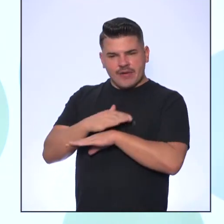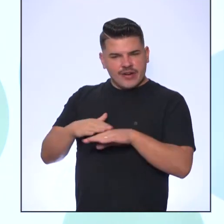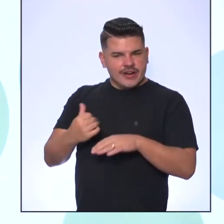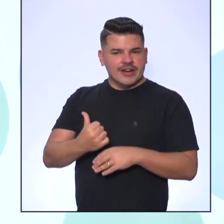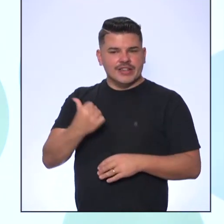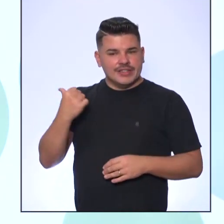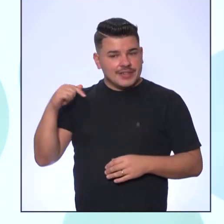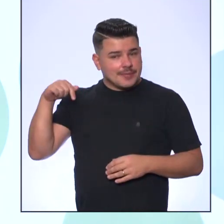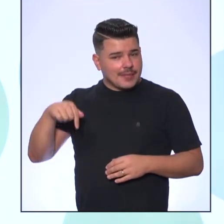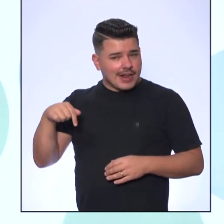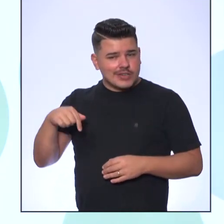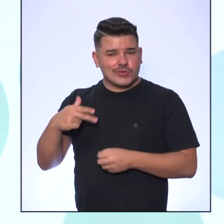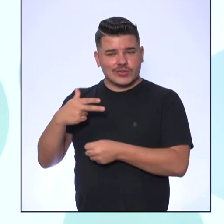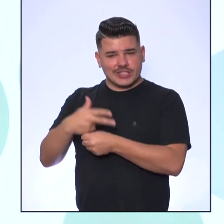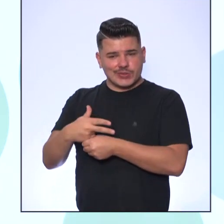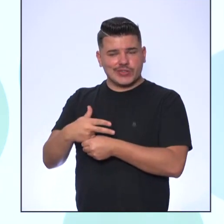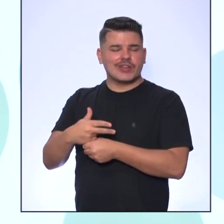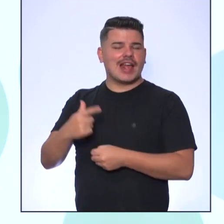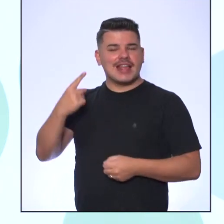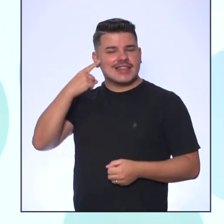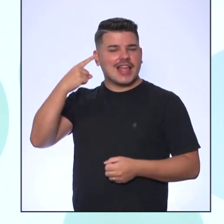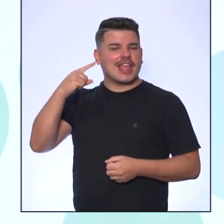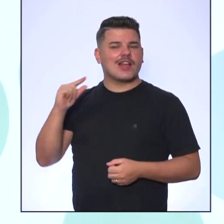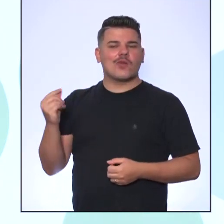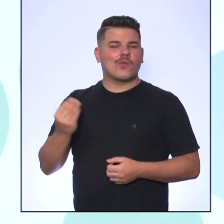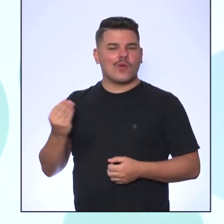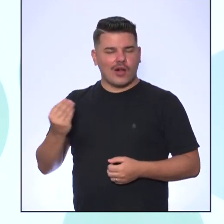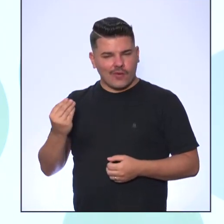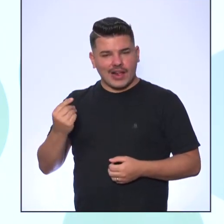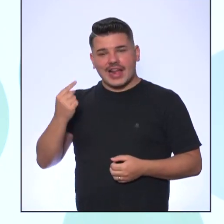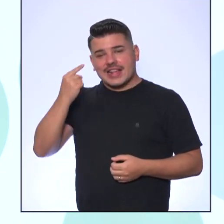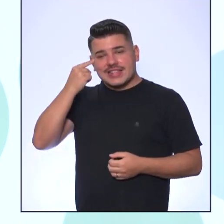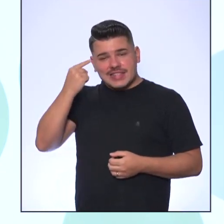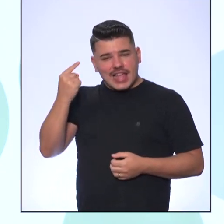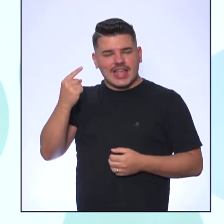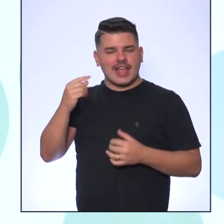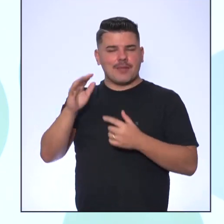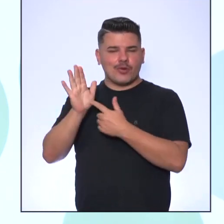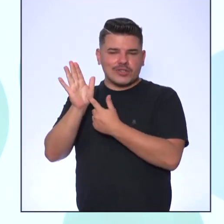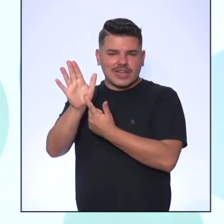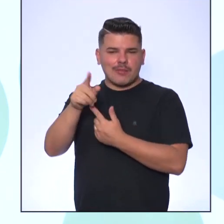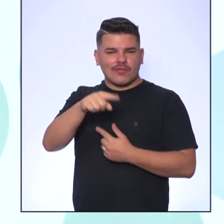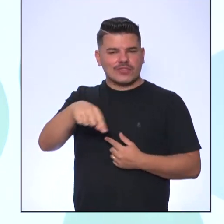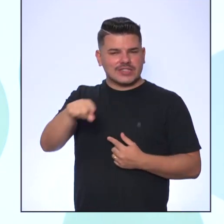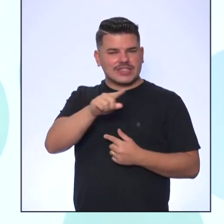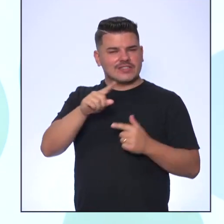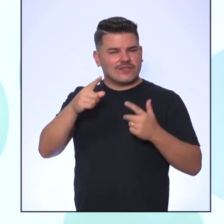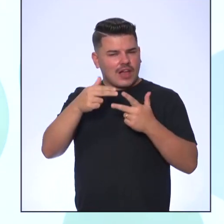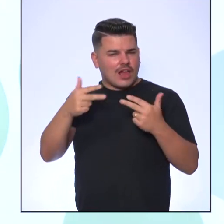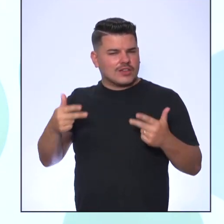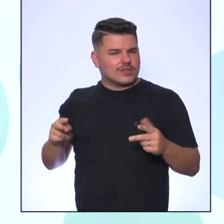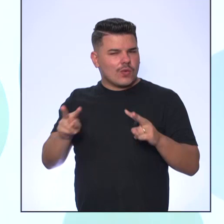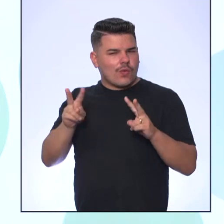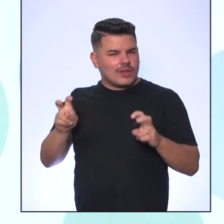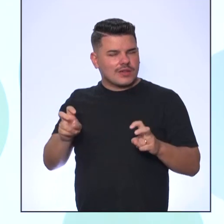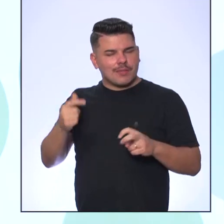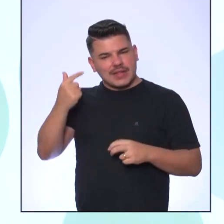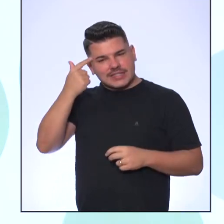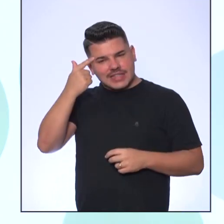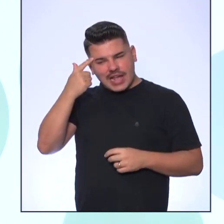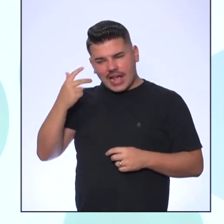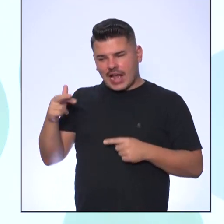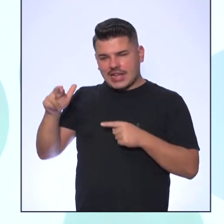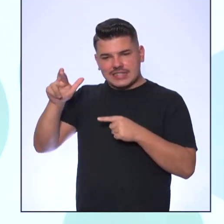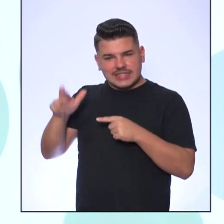né, a ideia era exatamente trazer um dos assuntos que mais aparecem, que é você pensar simplesmente na ideia de razão e